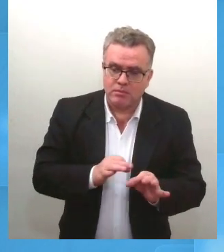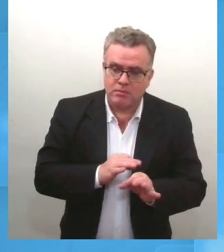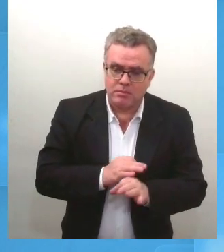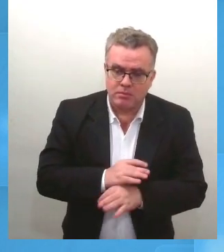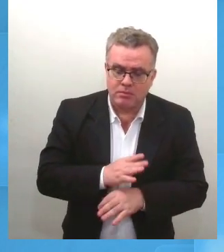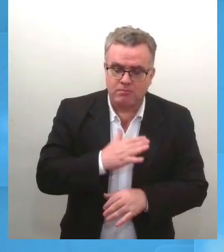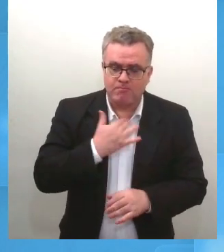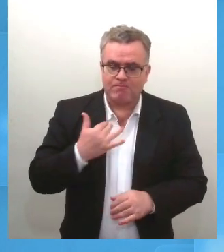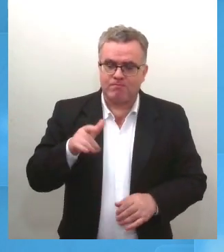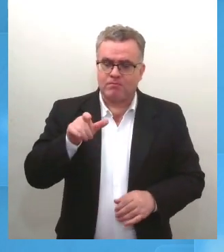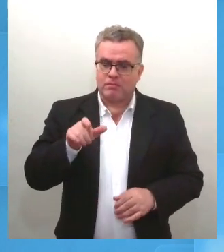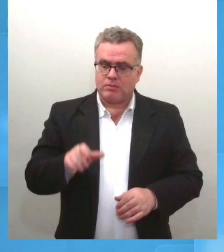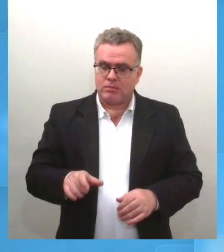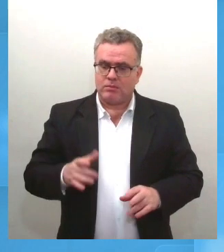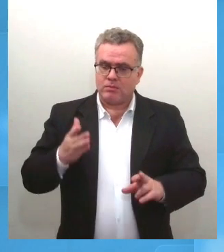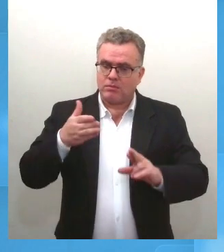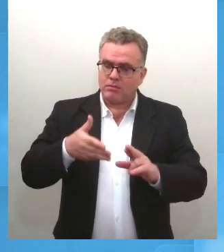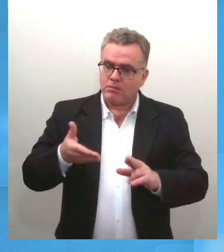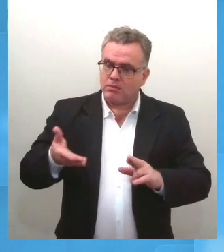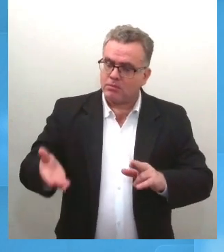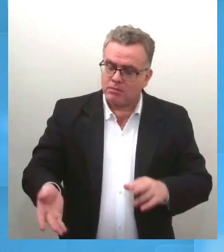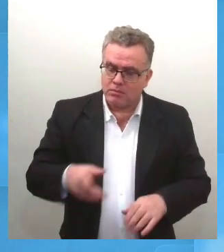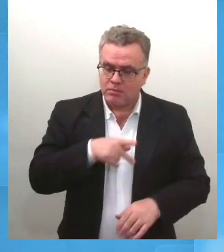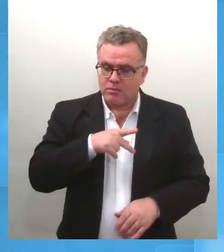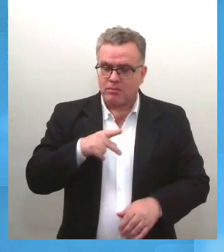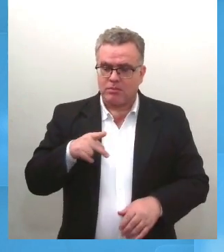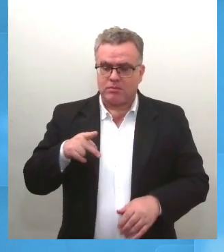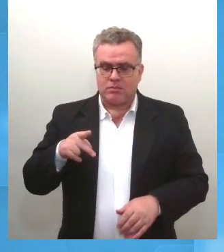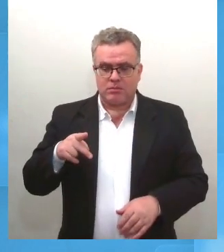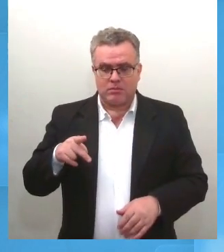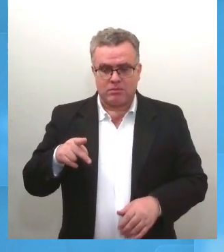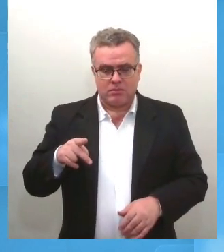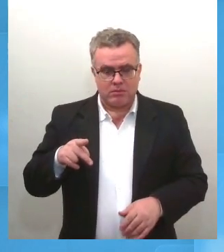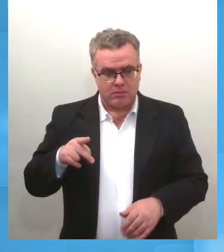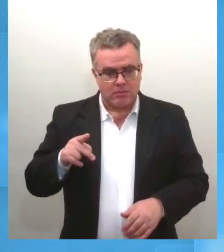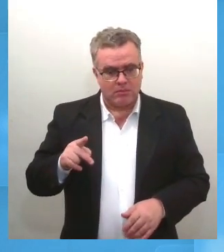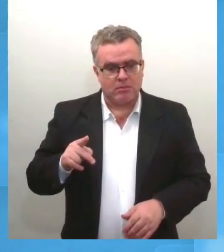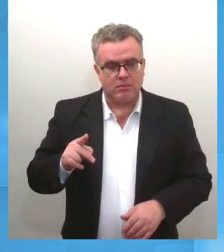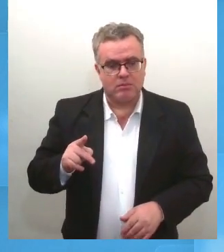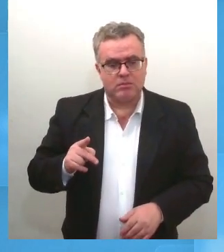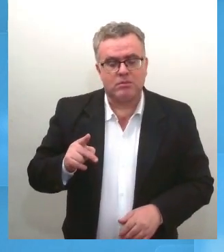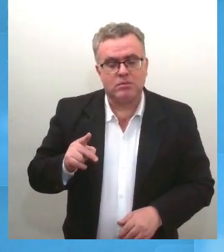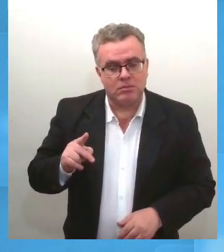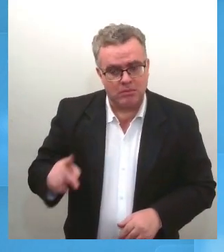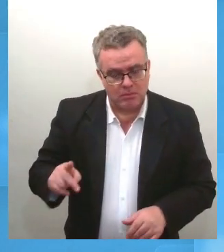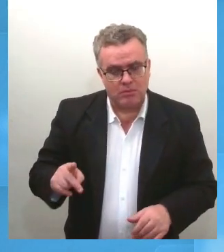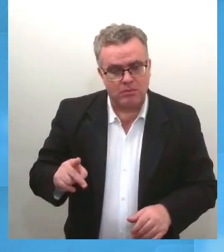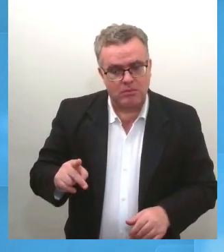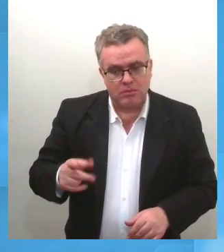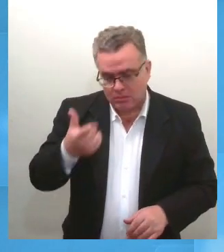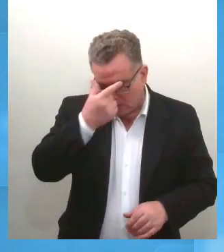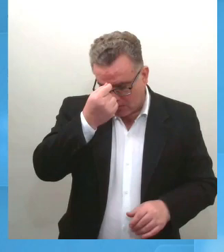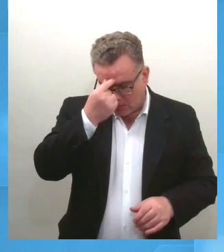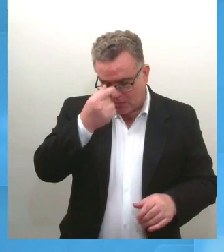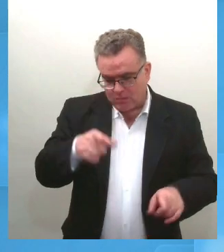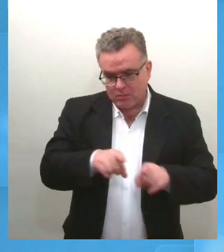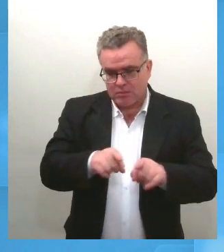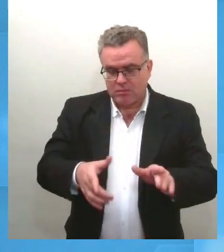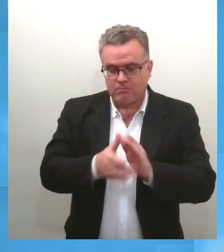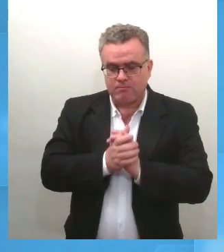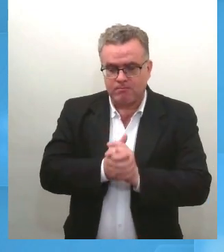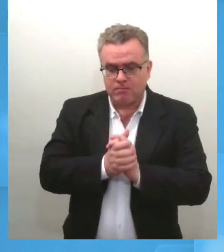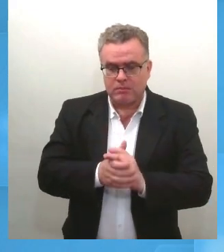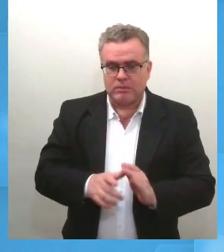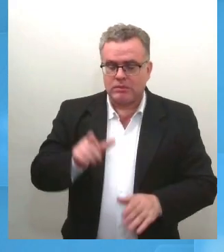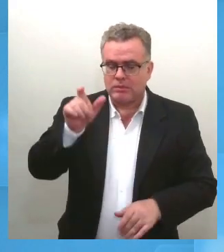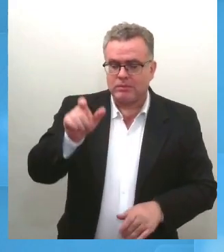da Alesi, deputado Jefferson Andrade, também prestou sua homenagem. Disse que Thaís deixa um vazio